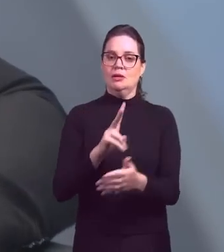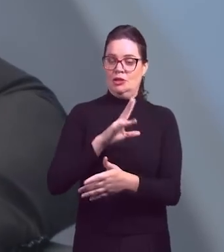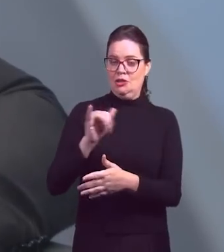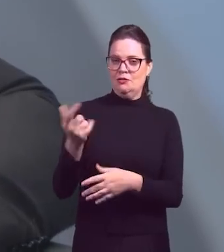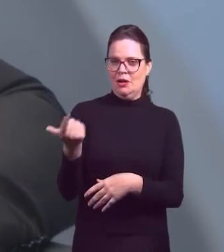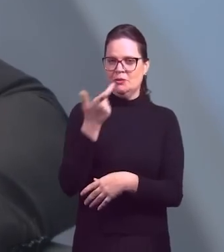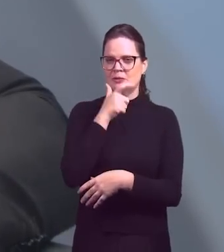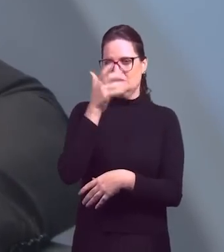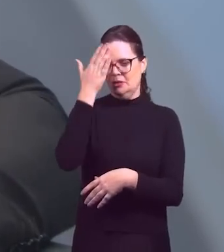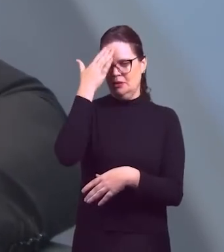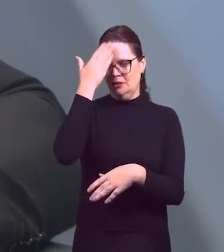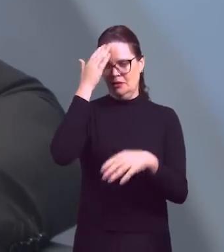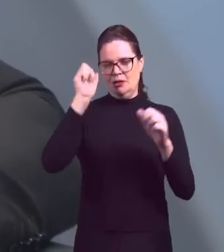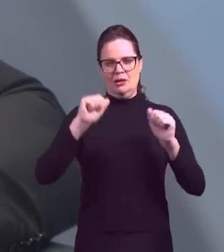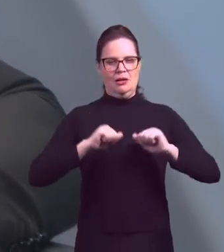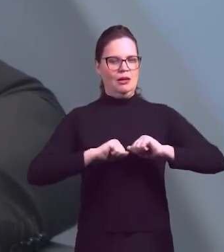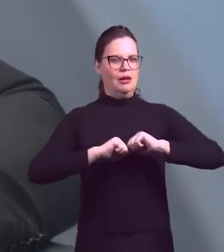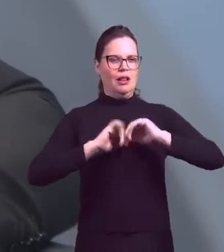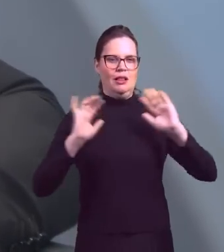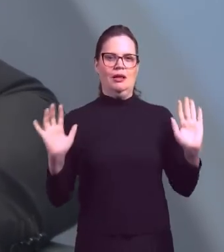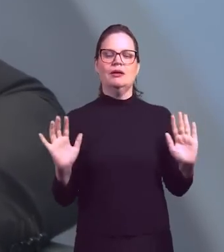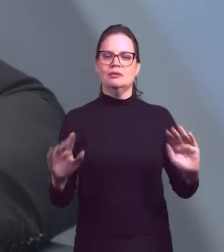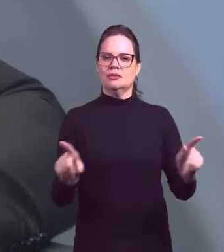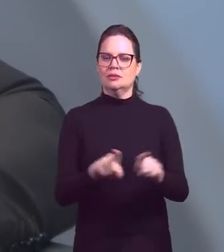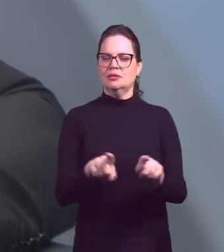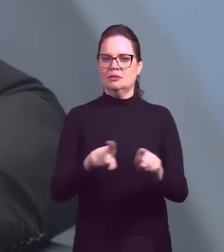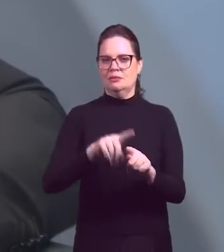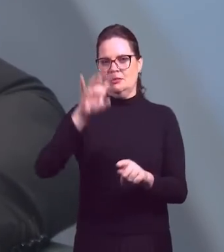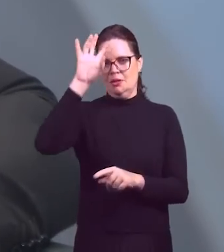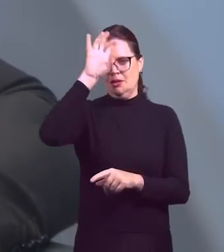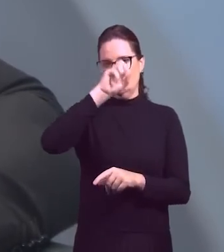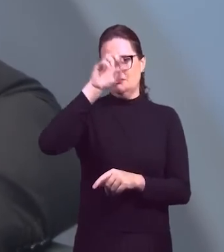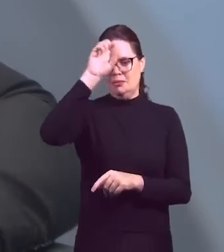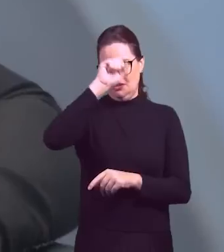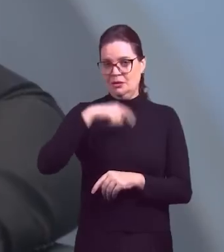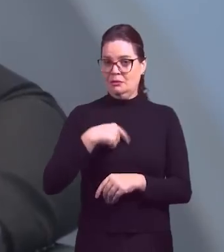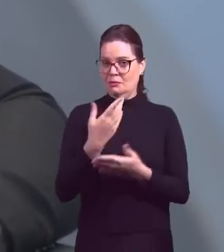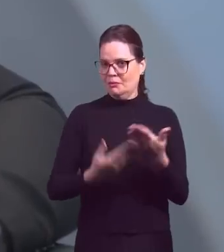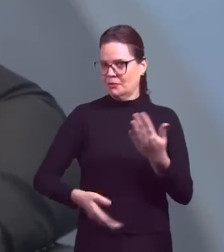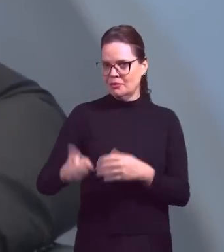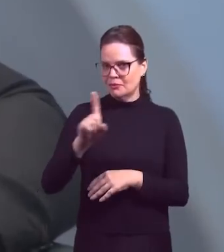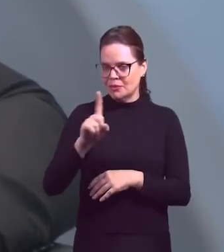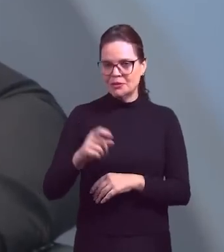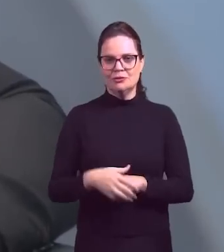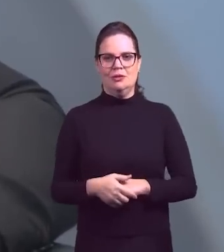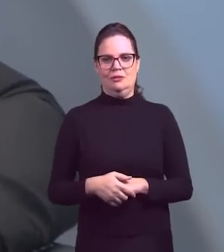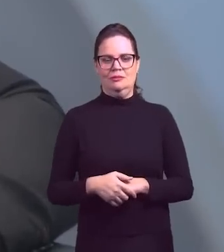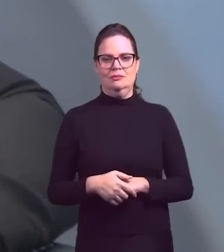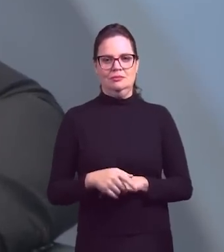e nós vamos alcançar isso e aprendermos. Não saia daí,